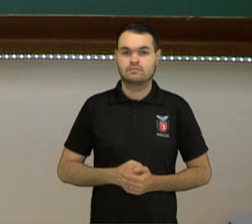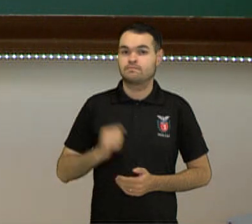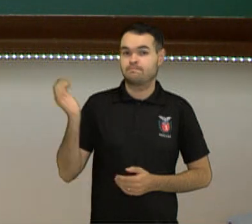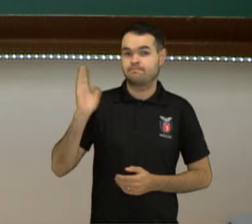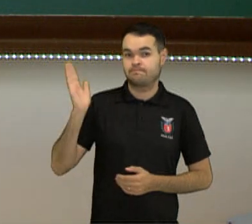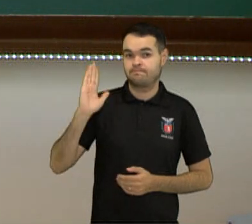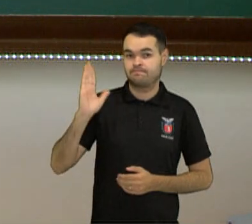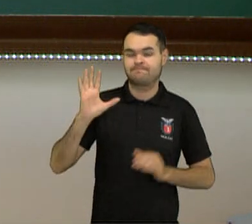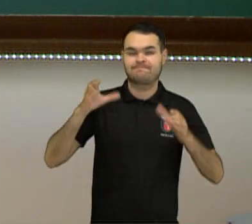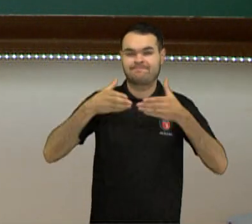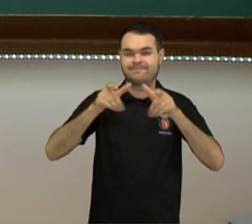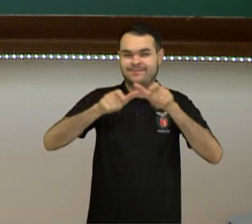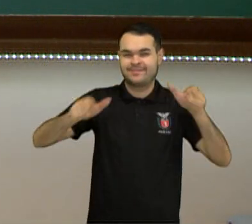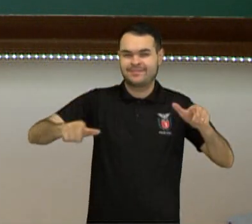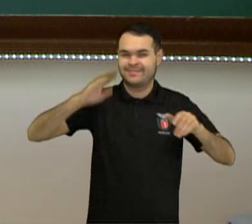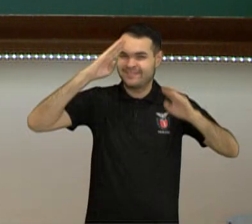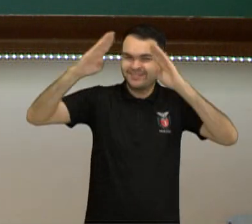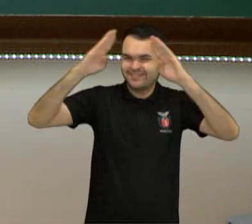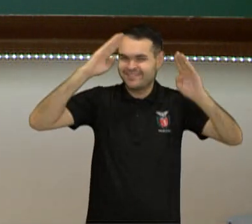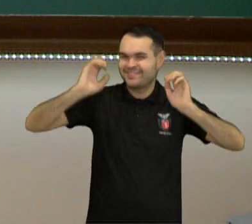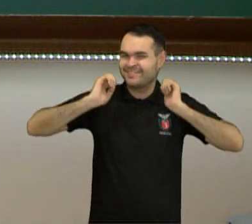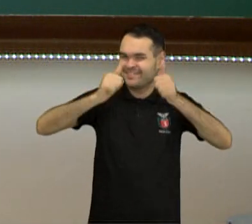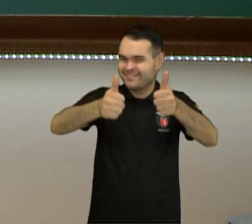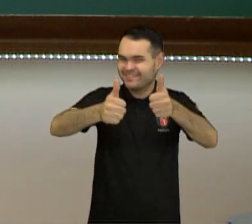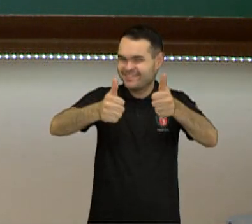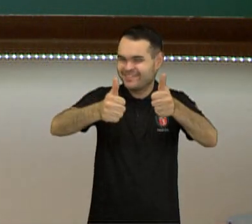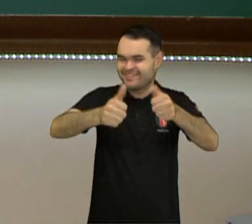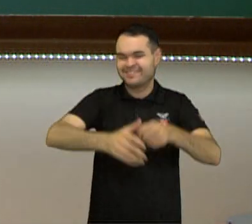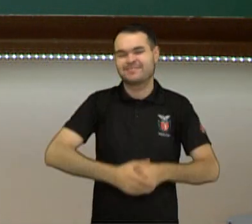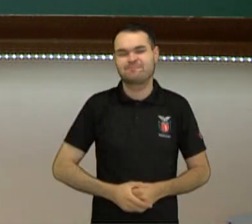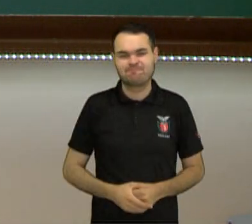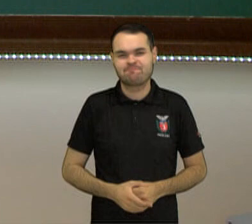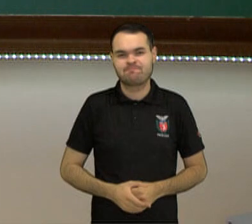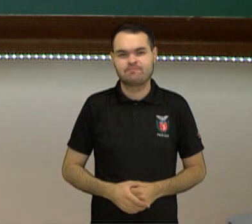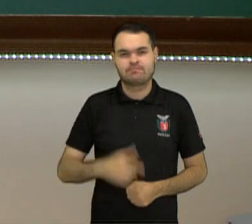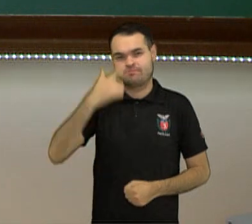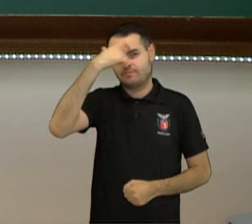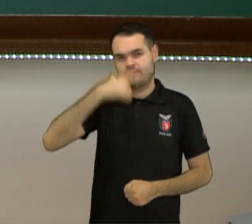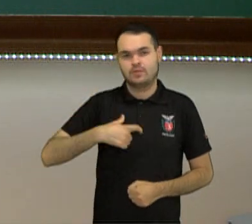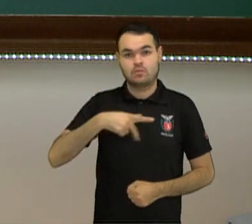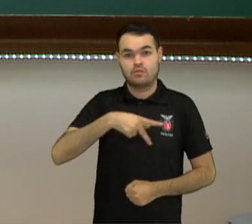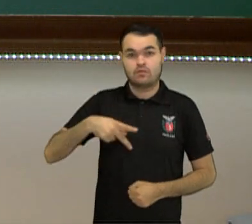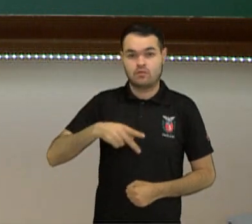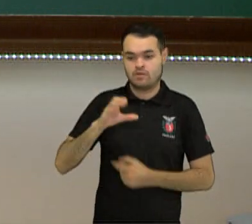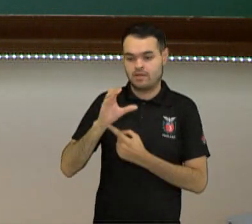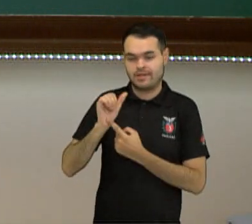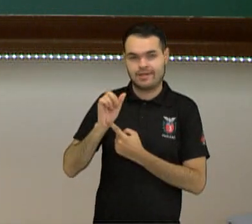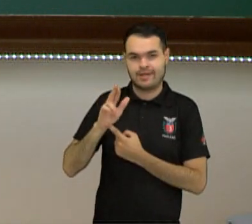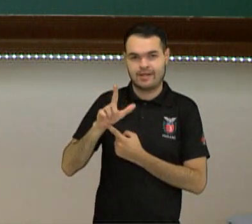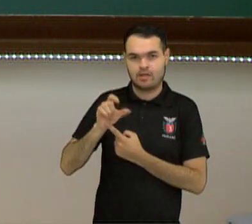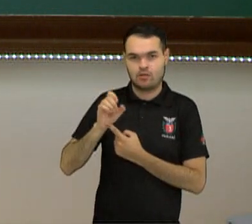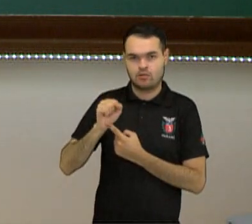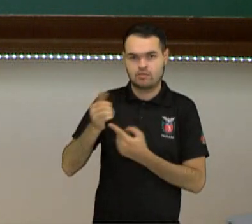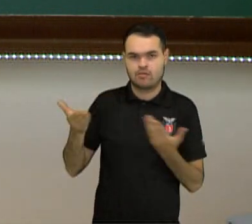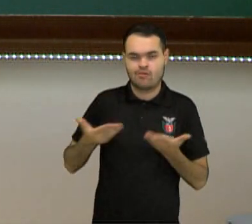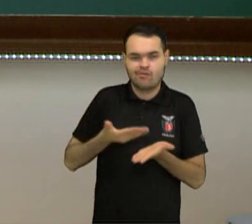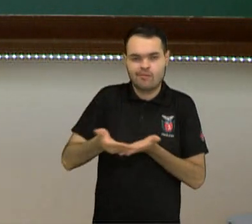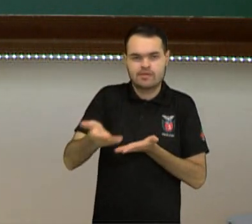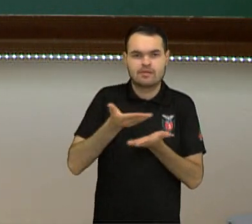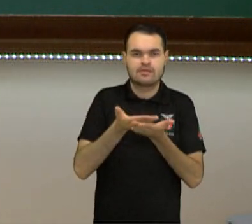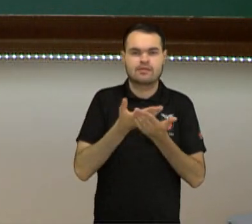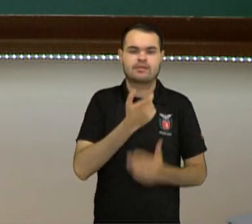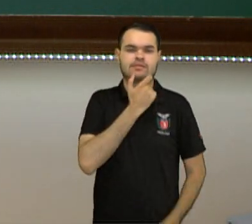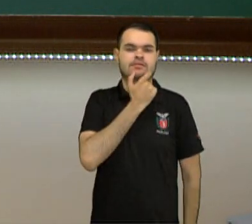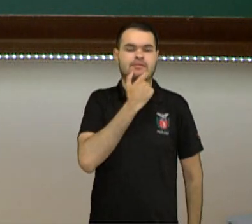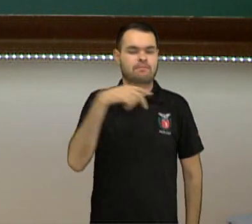Hi students, how's it going? Tudo bem com vocês? Teacher Carlos here, and let's start our English class.